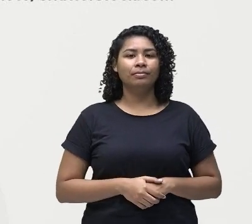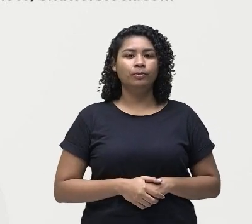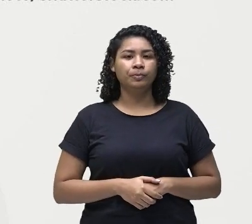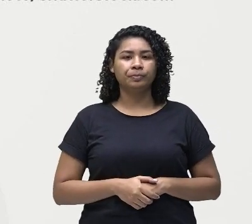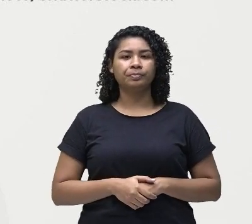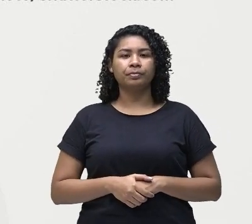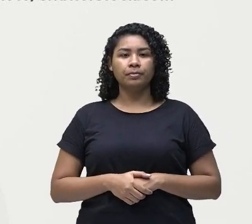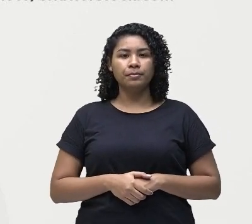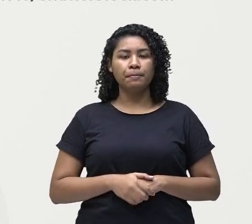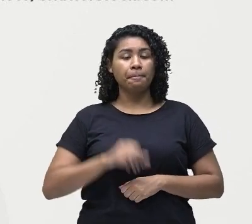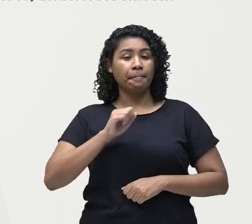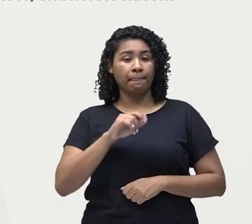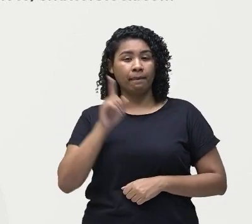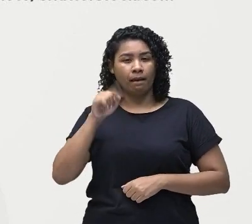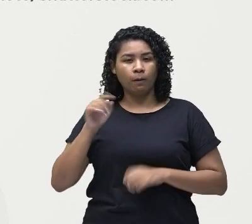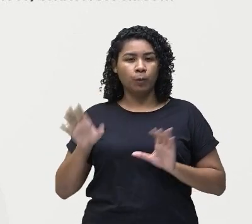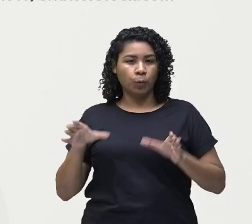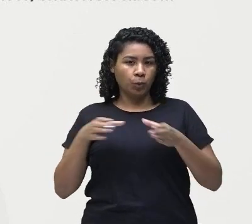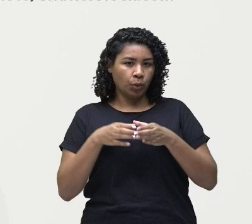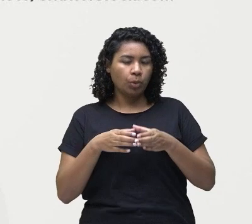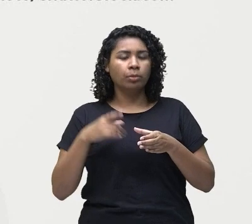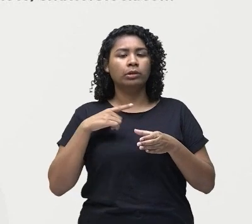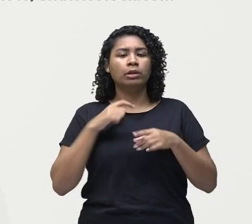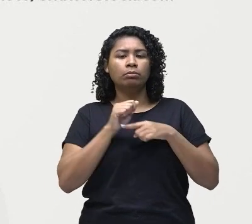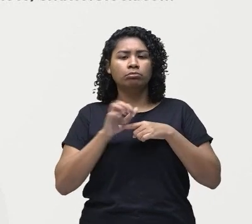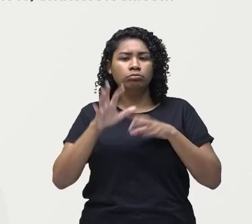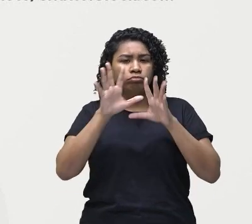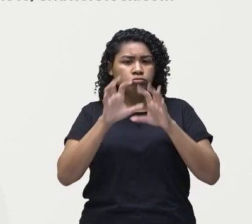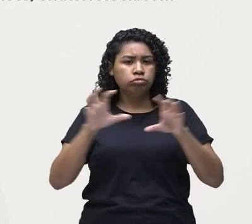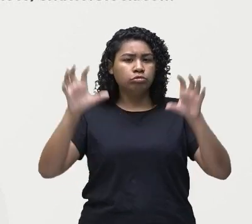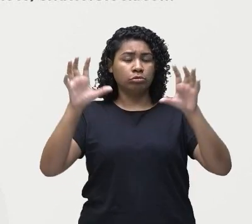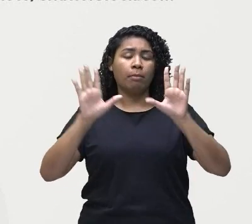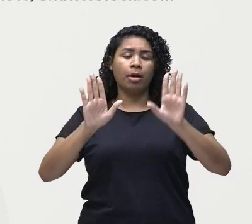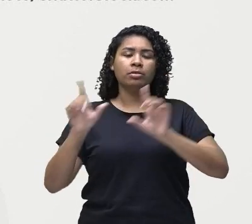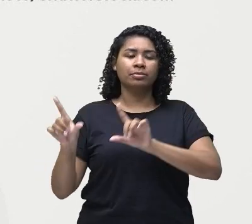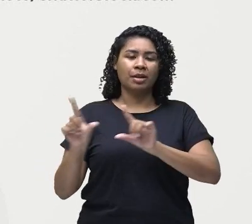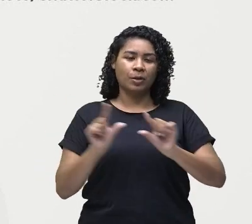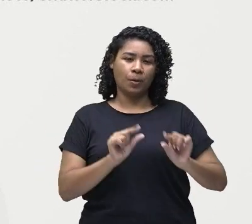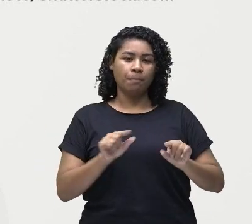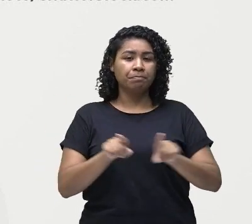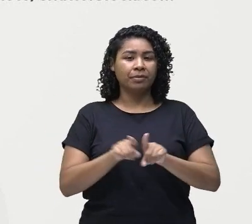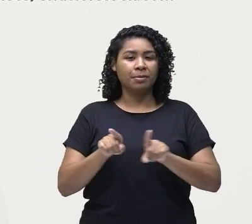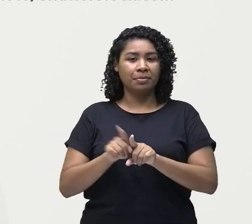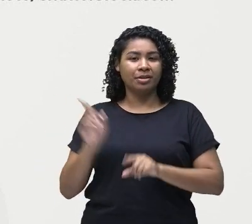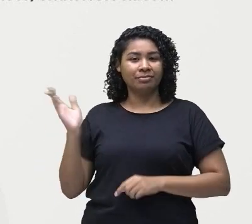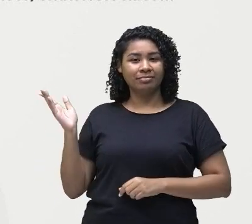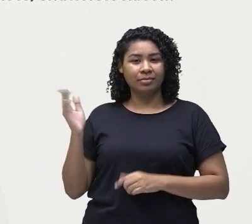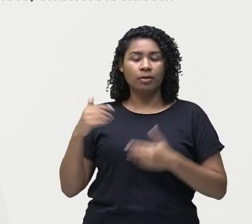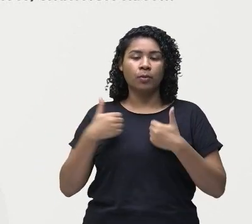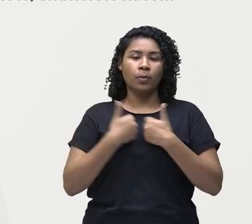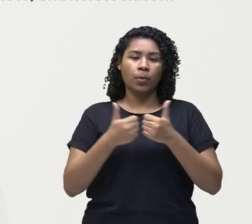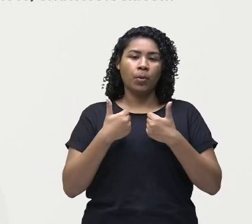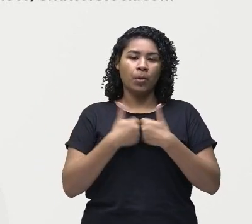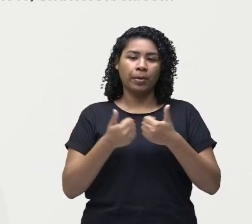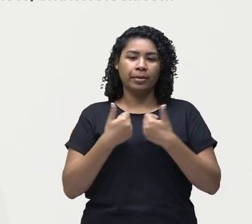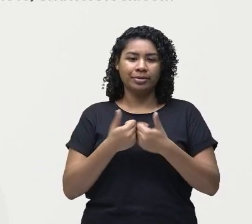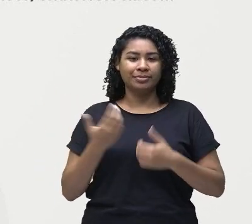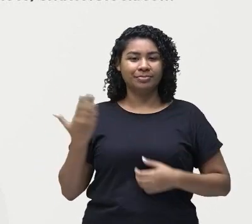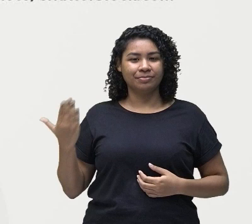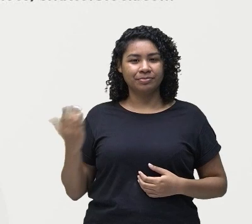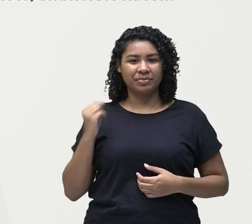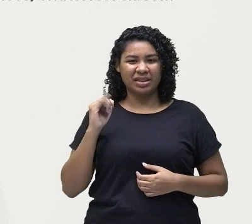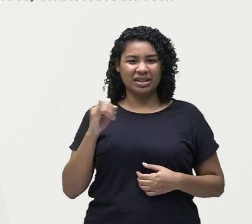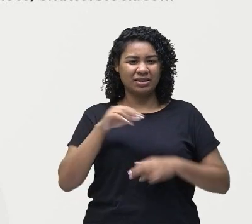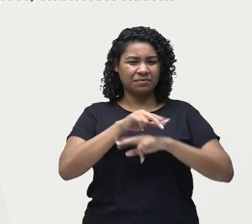vai sim produzir poluentes, mas vai reduzir. A mesma coisa do transporte público. Se você tiver